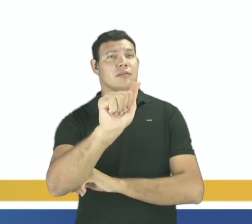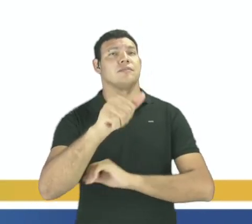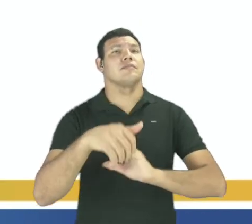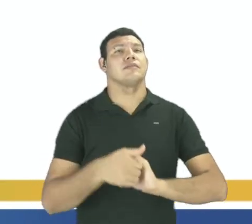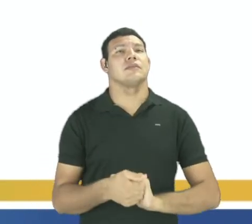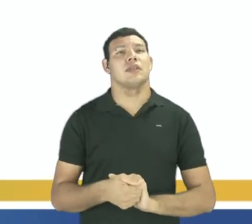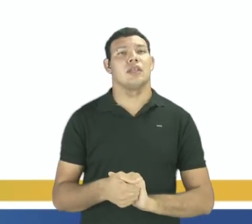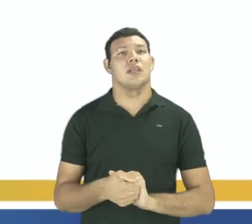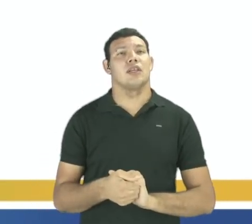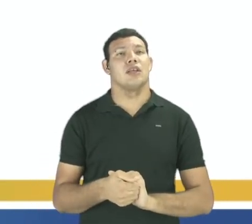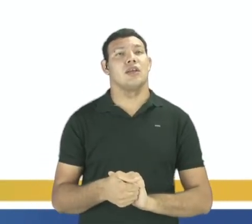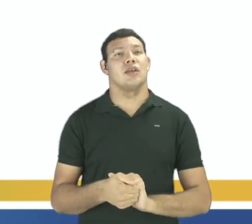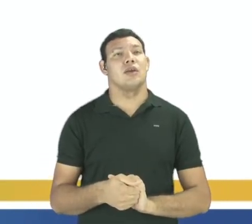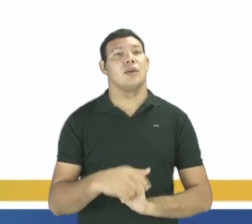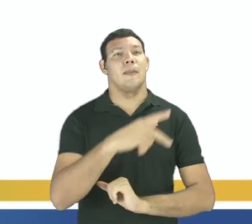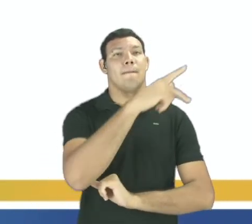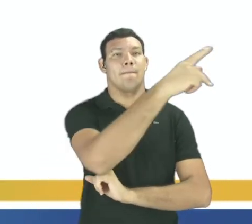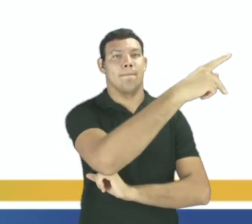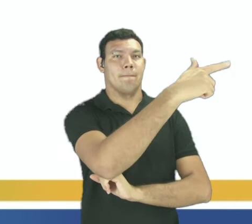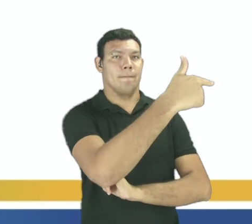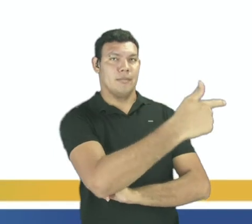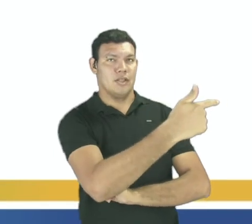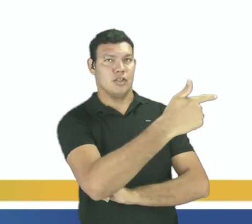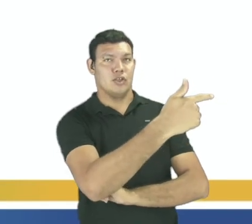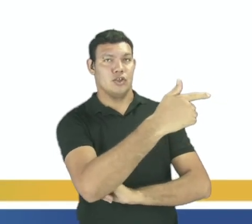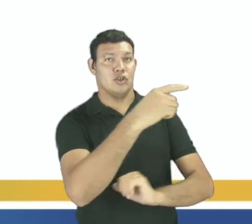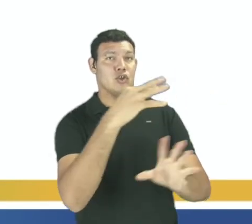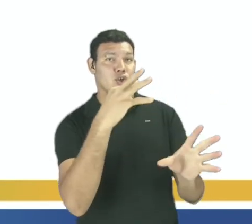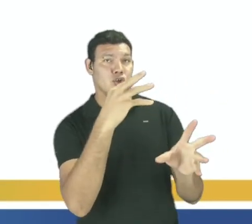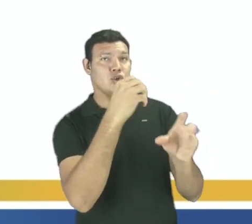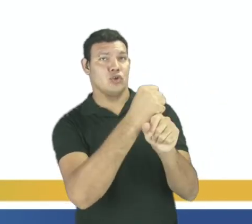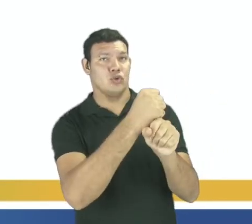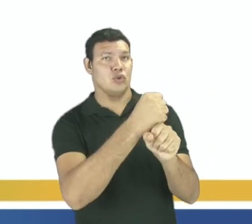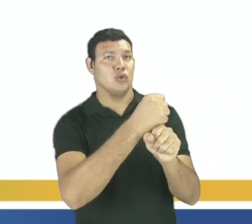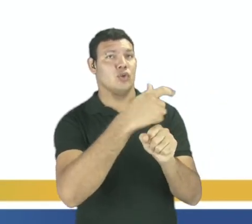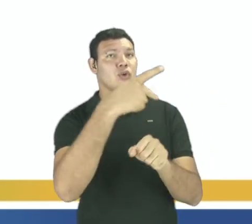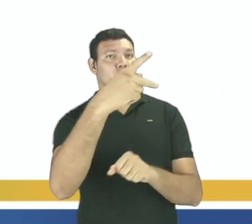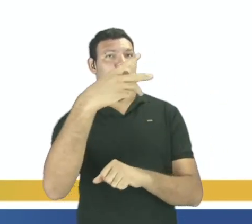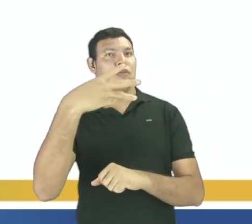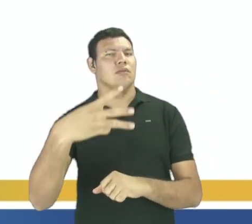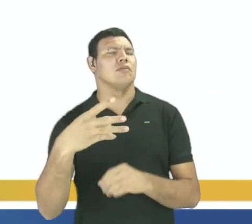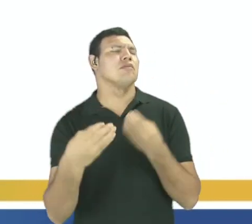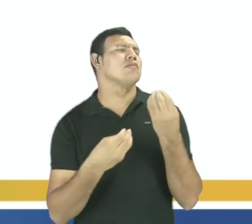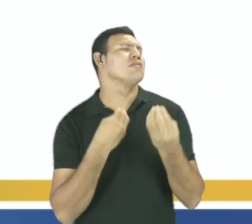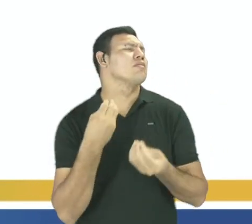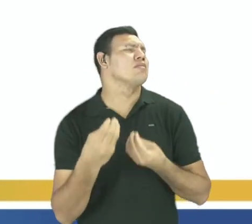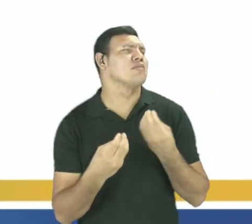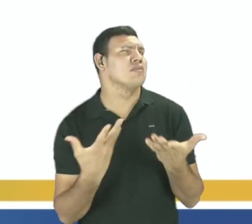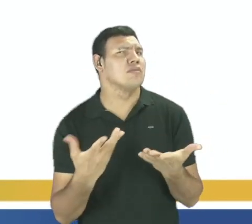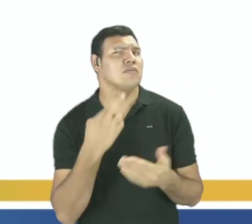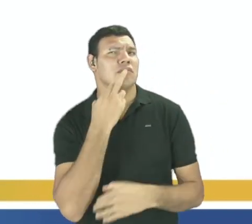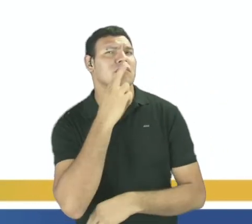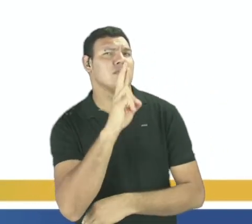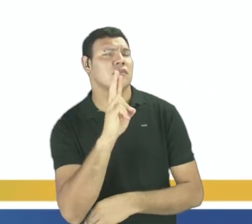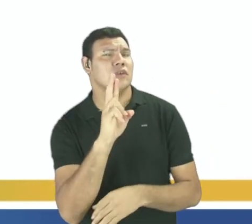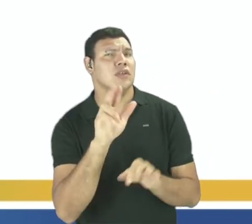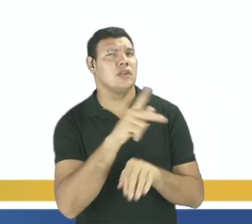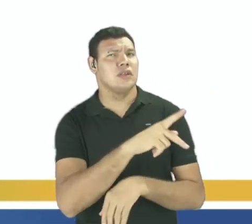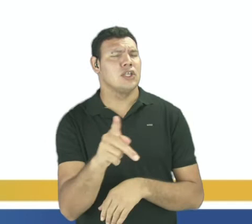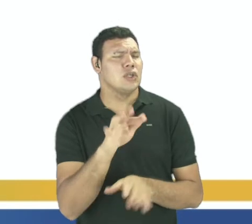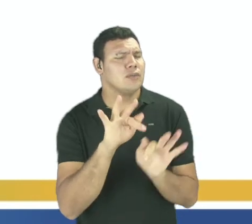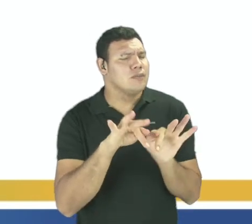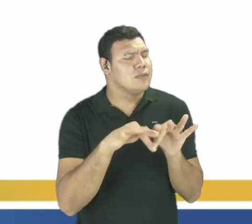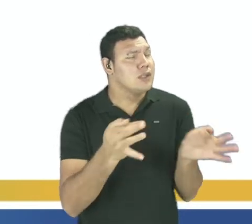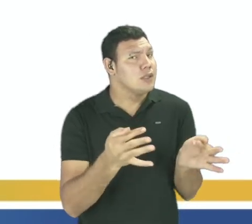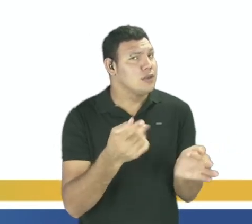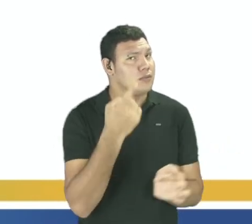você pegue o segundo polinômio e some mais o terceiro polinômio. Então, como ficará isso, professor? É simples. Então,